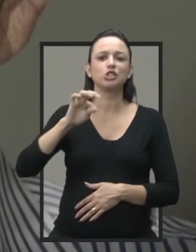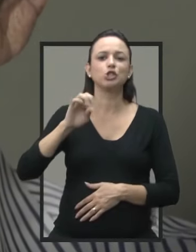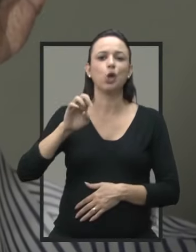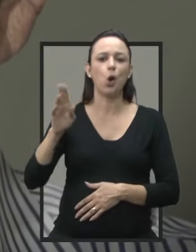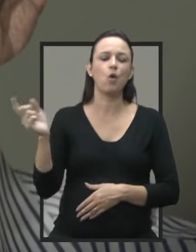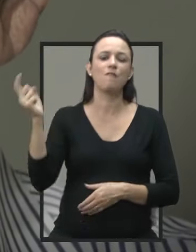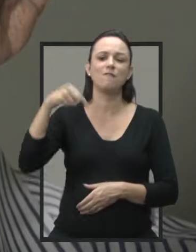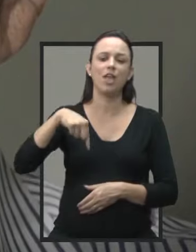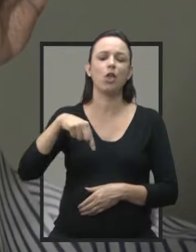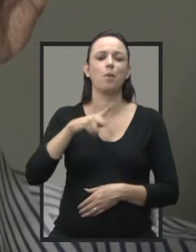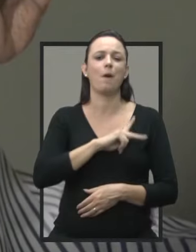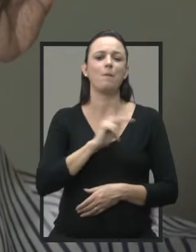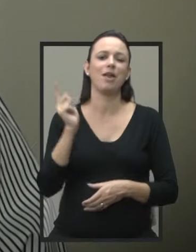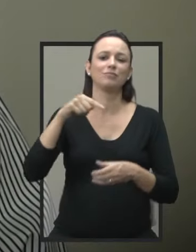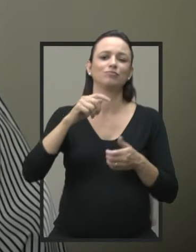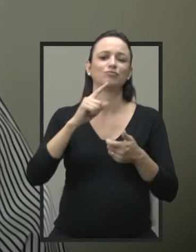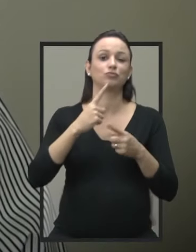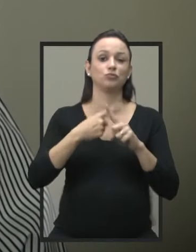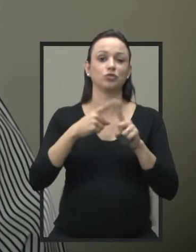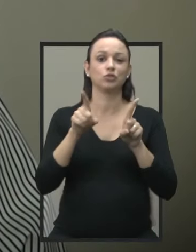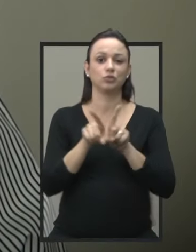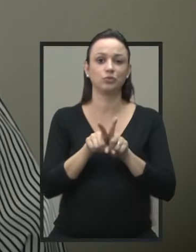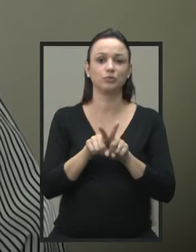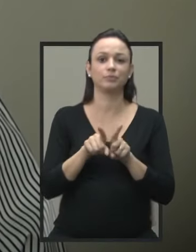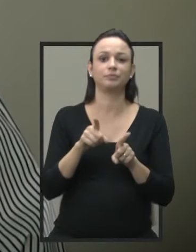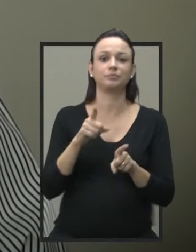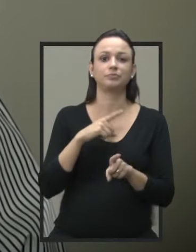para jogar no 15 de Jaú, o bicho que o